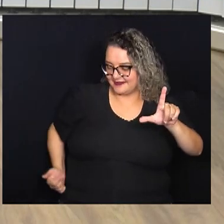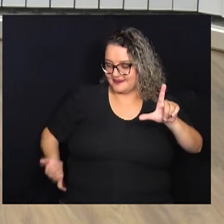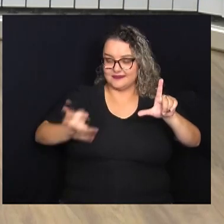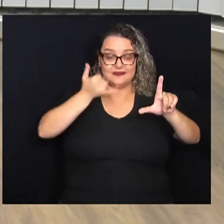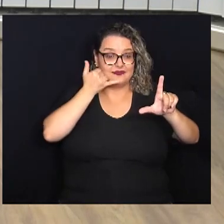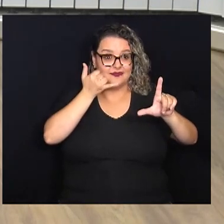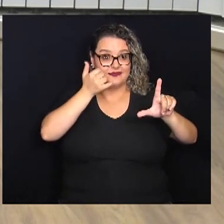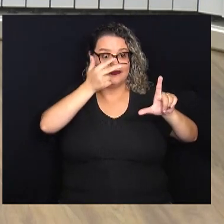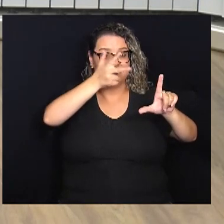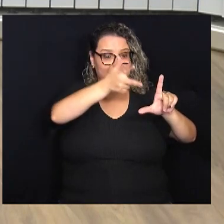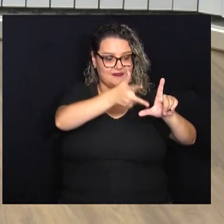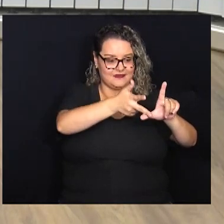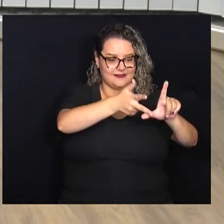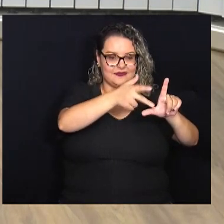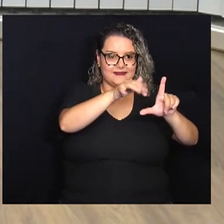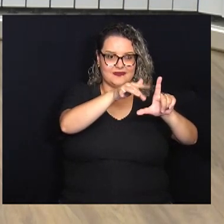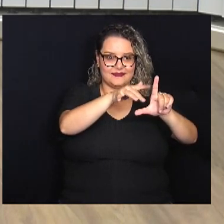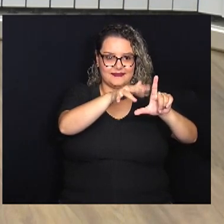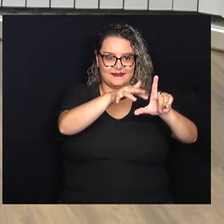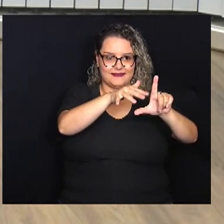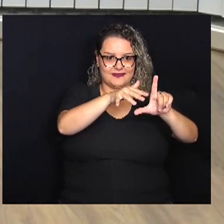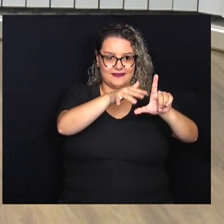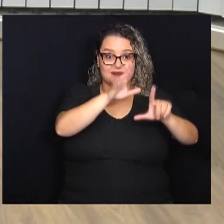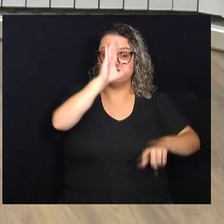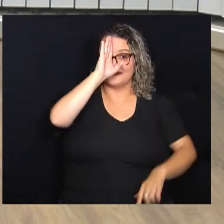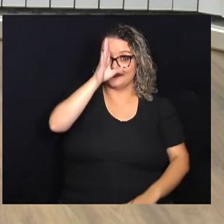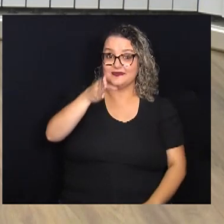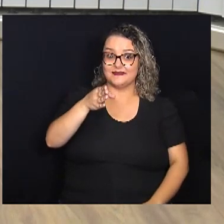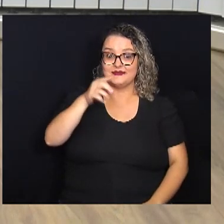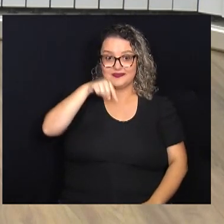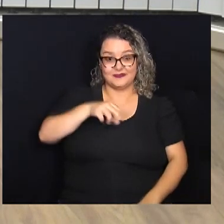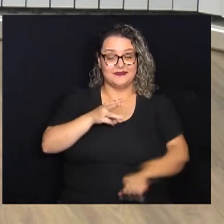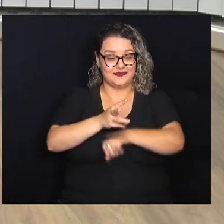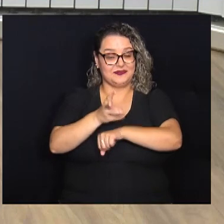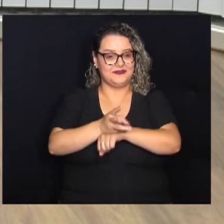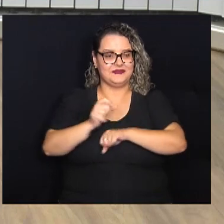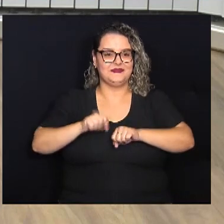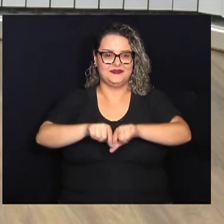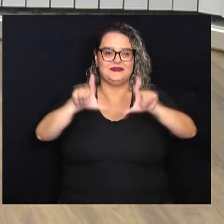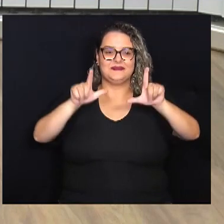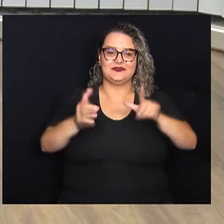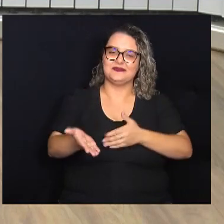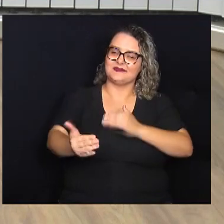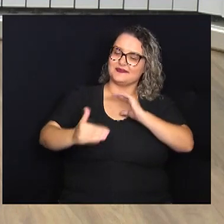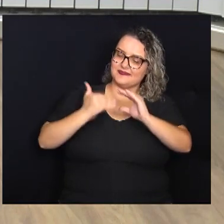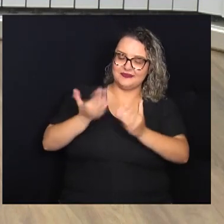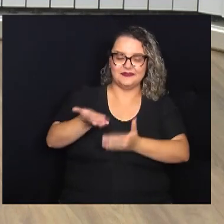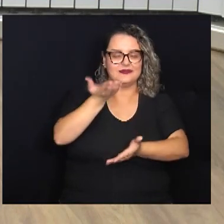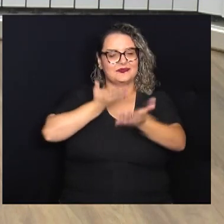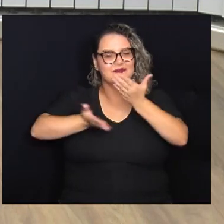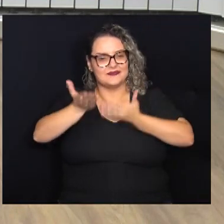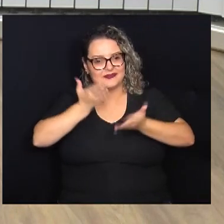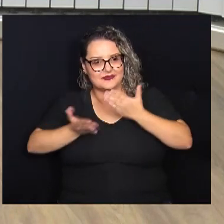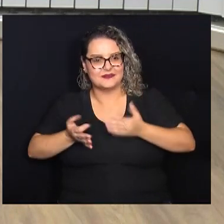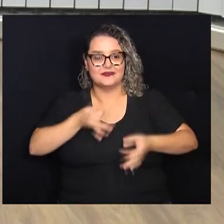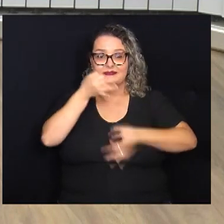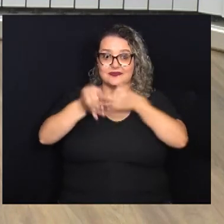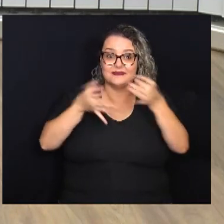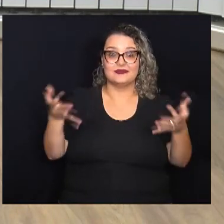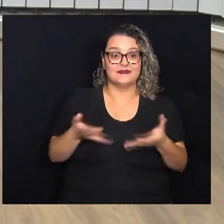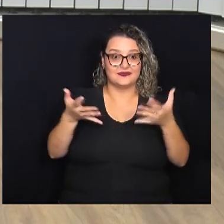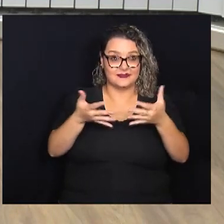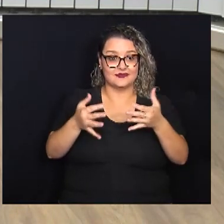celular para o nosso QR Code e diretamente você cai aqui no nosso WhatsApp, manda mensagem, manda sugestão, manda crítica